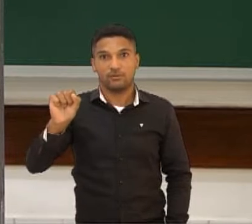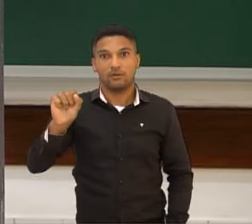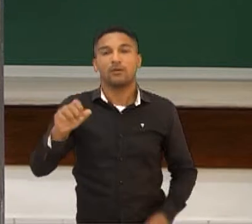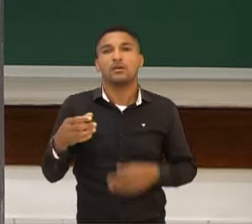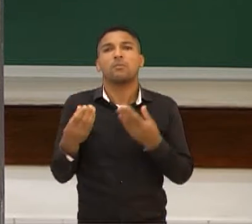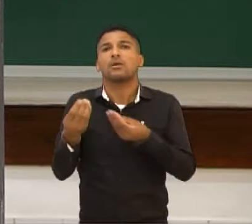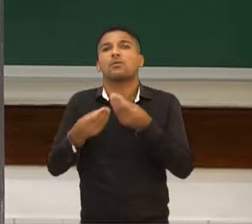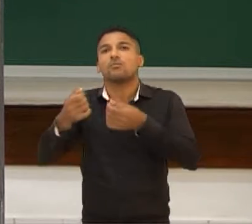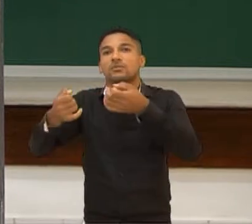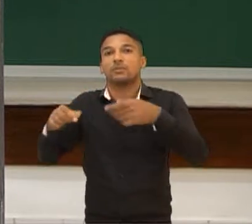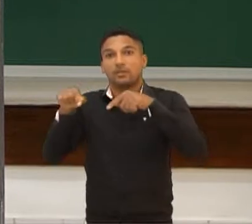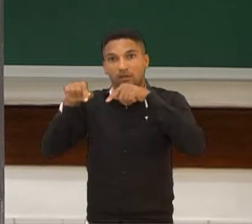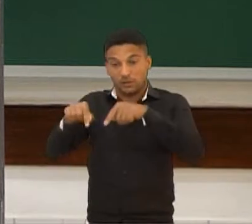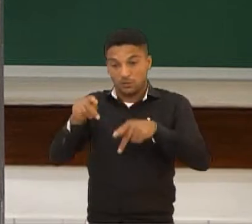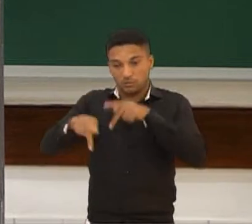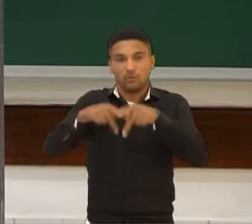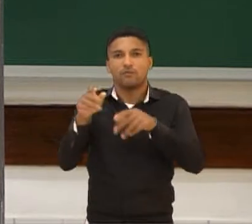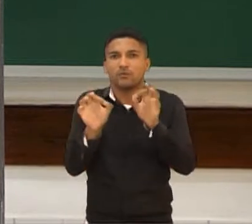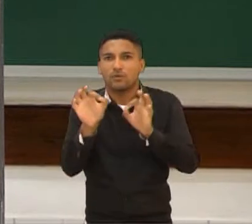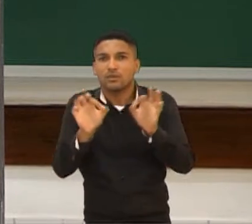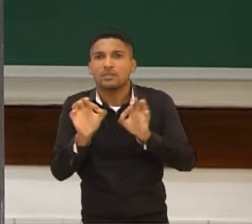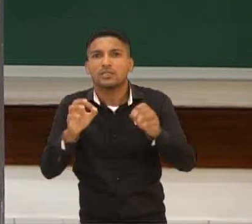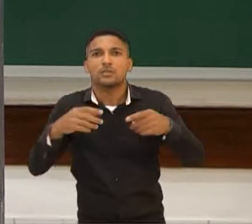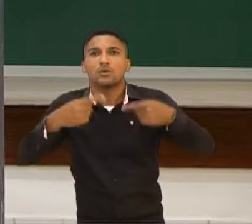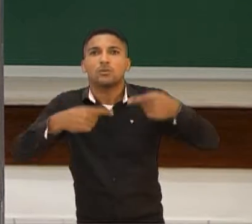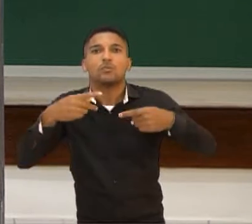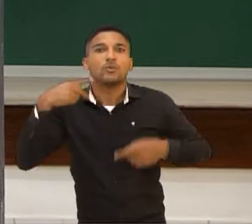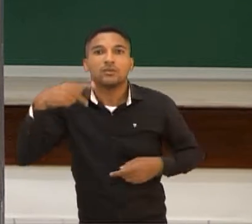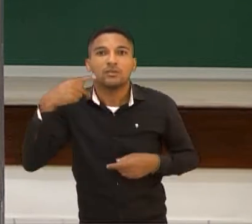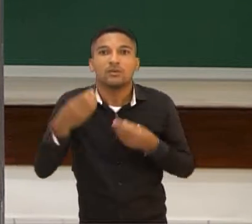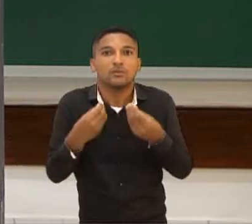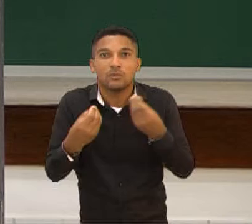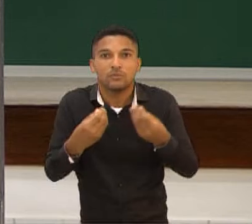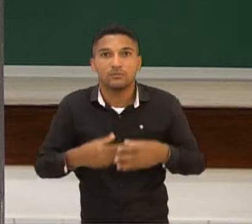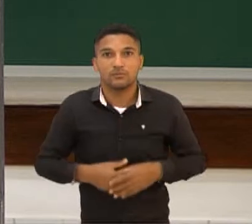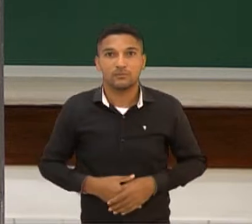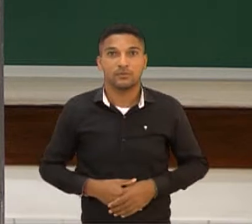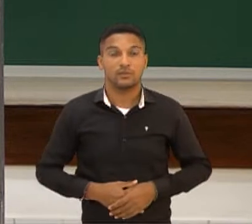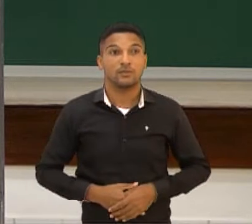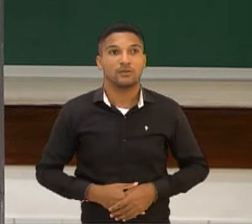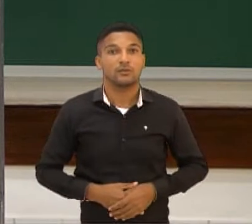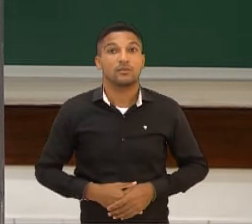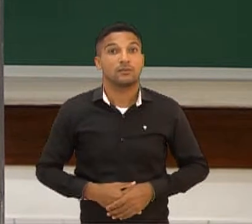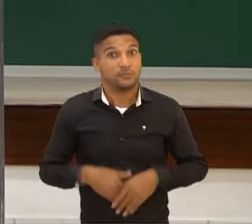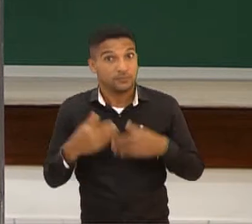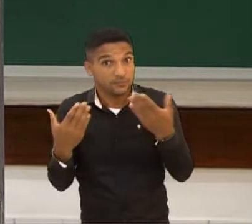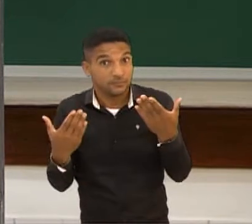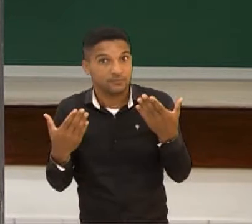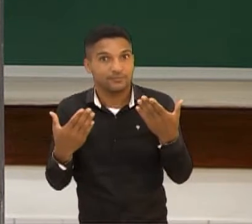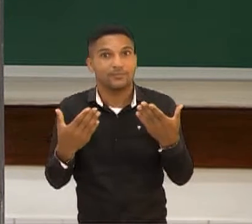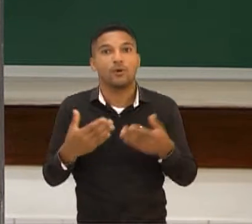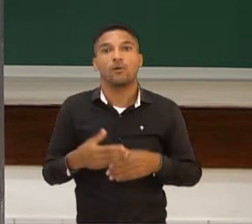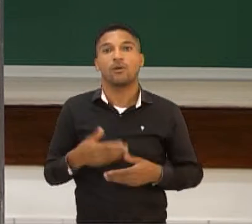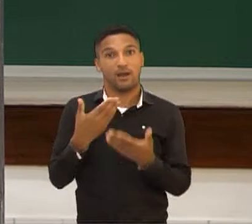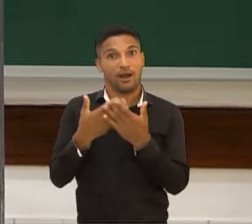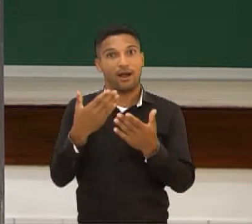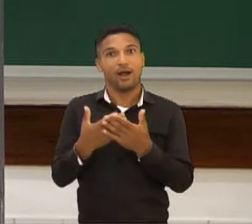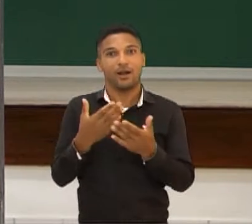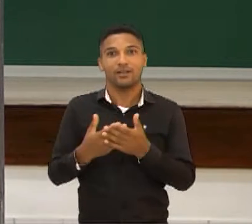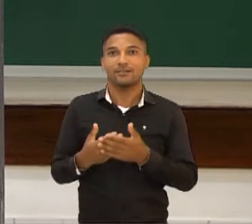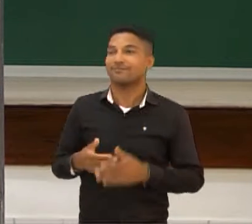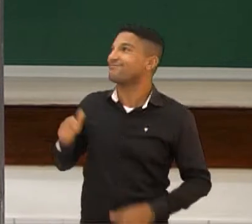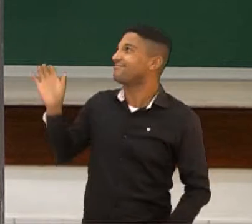eles se organizavam e tudo mais, vamos para algumas introduções. Bom, a gente está aqui nessa aula, quem vai acompanhar a gente